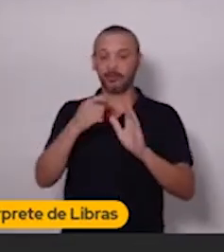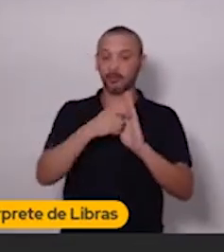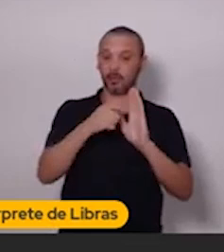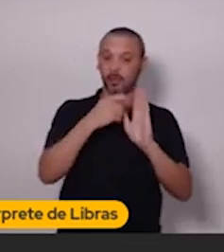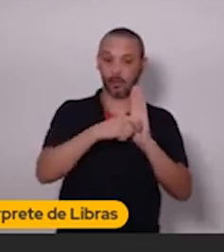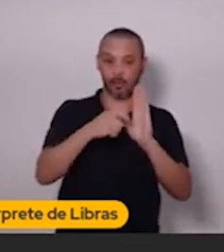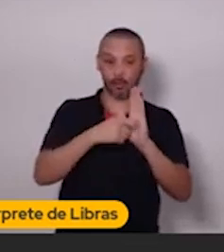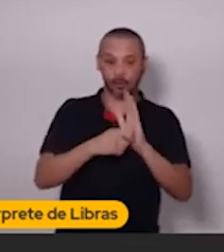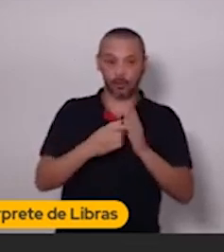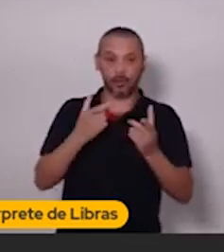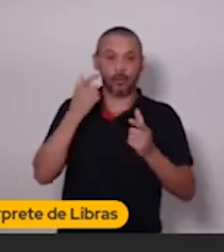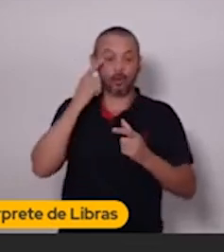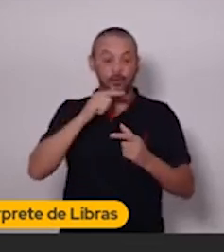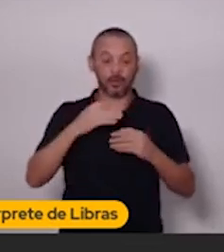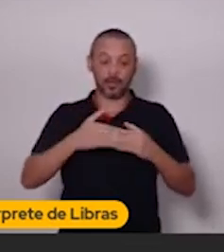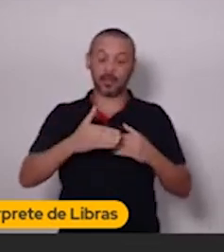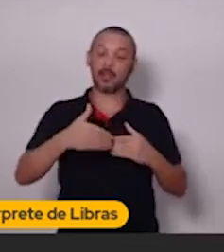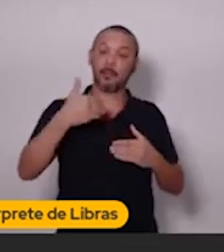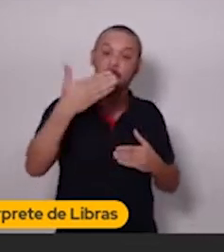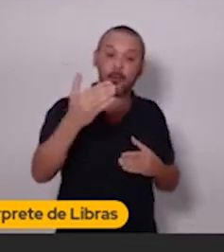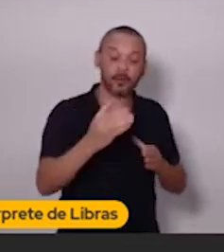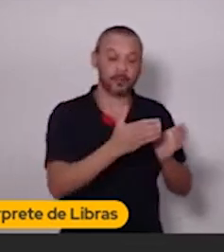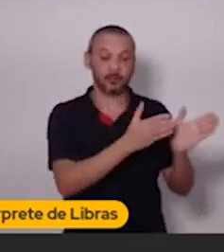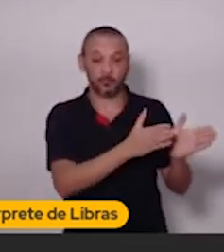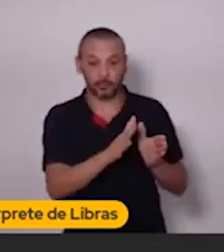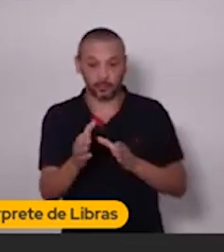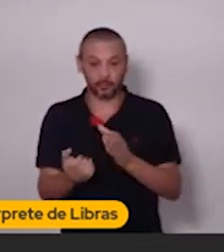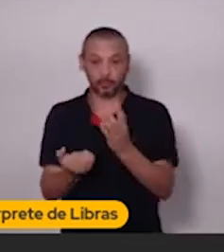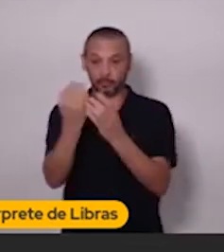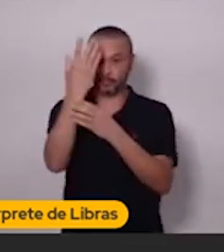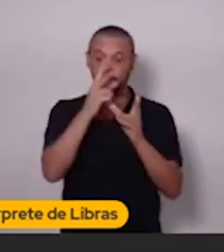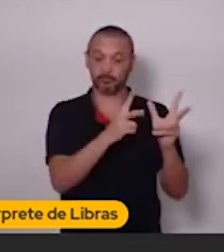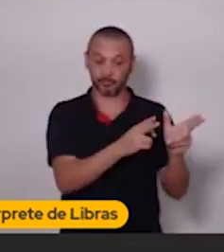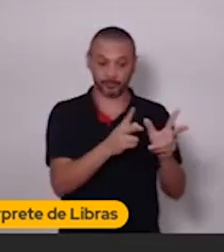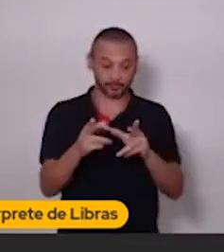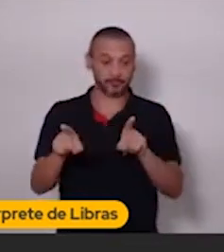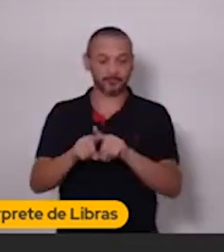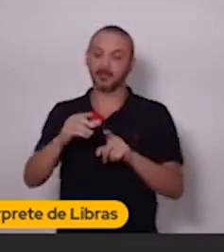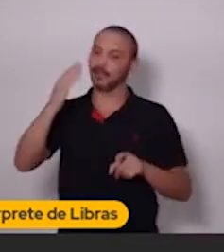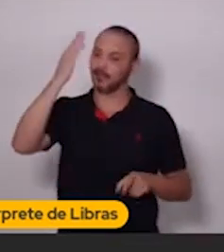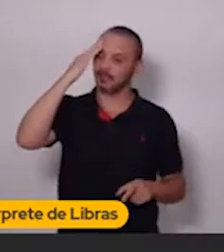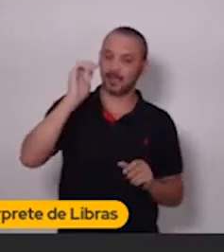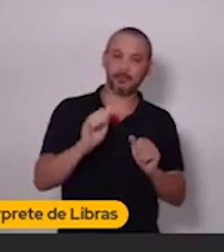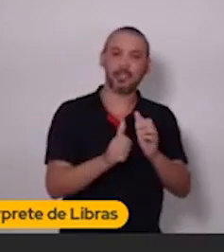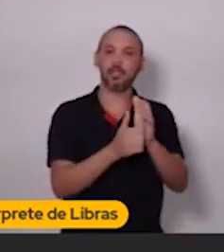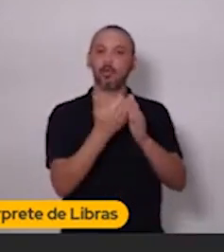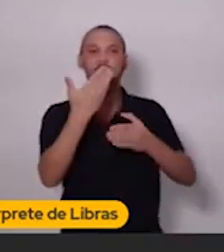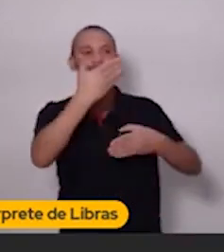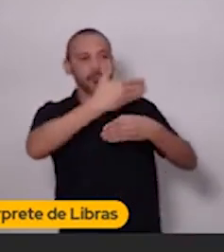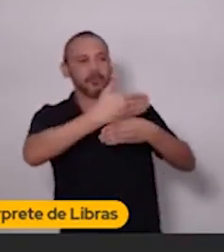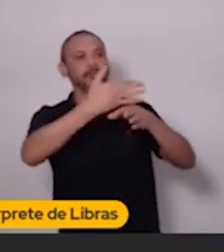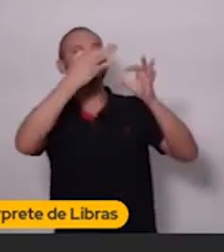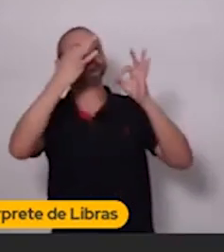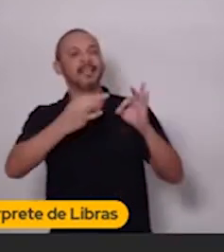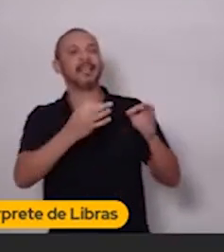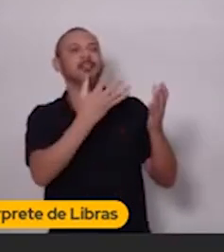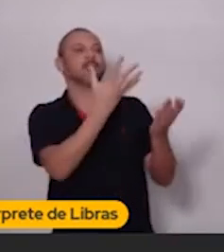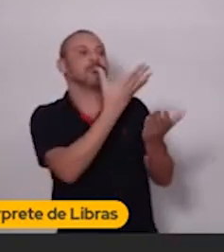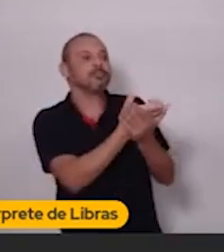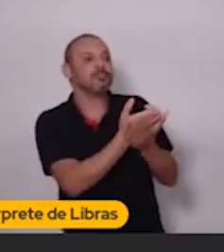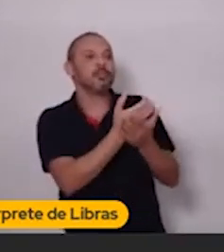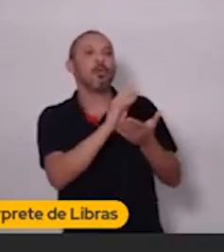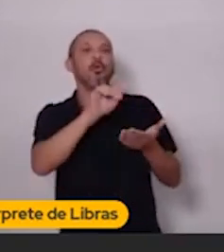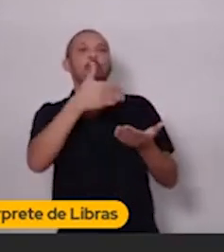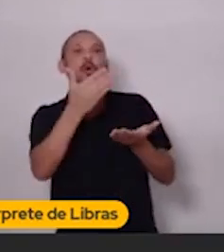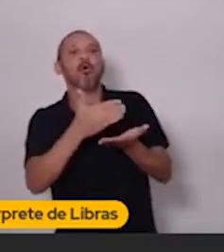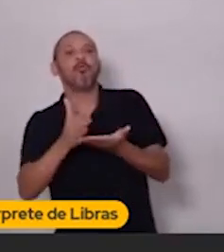quando a gente chegue na pós-produção, no momento de editar, a gente já saiba quais foram os takes que funcionaram e quais takes vão ser